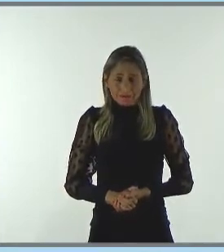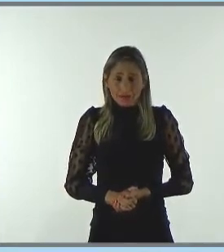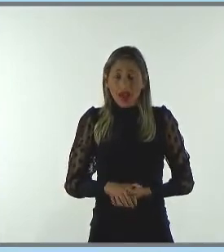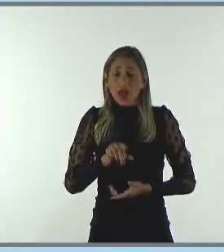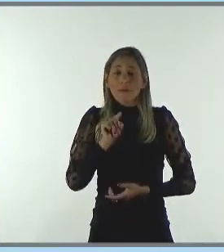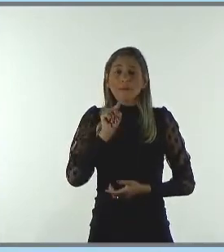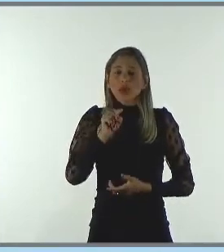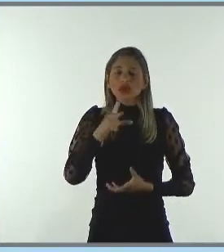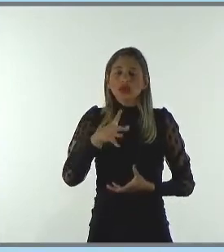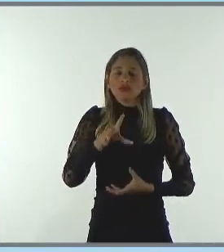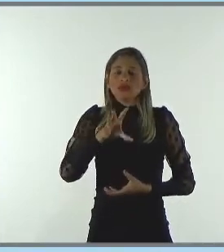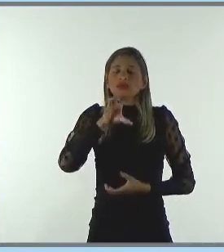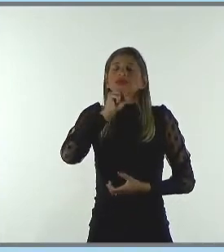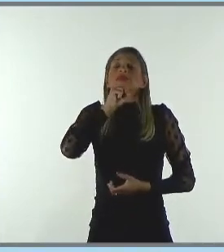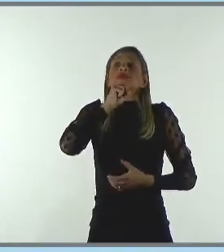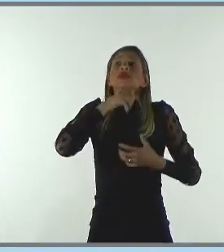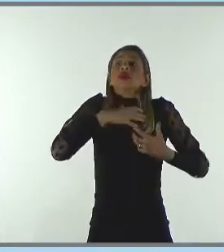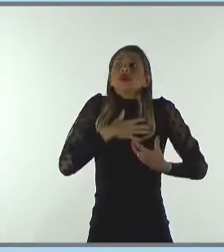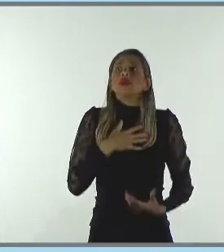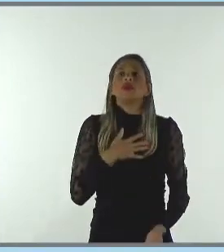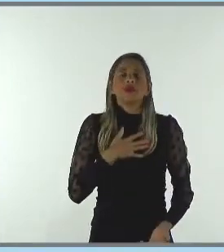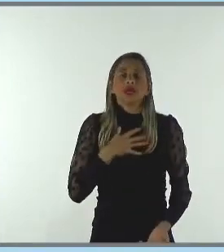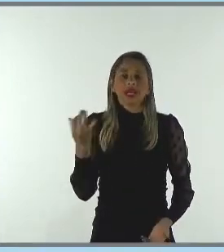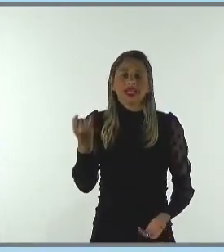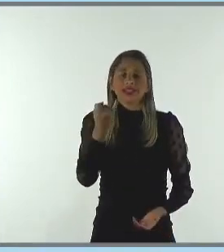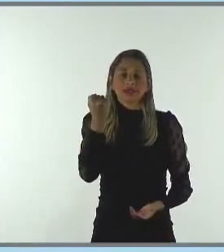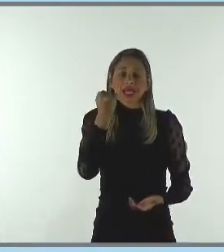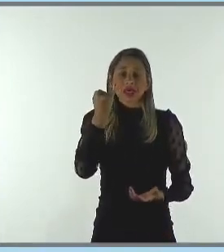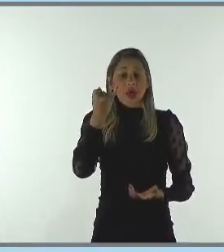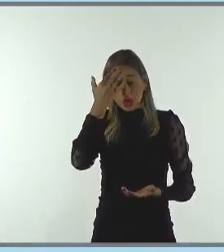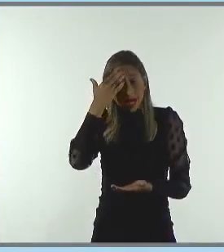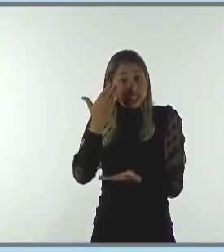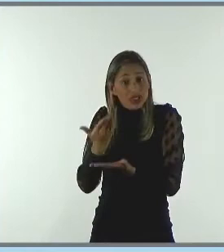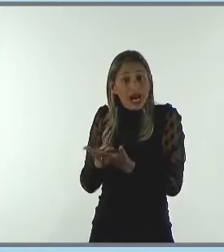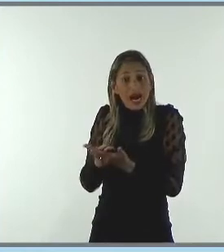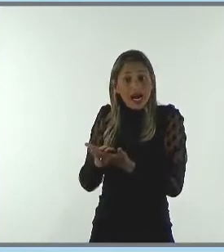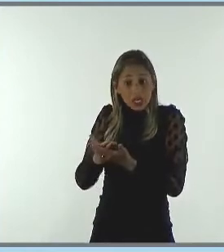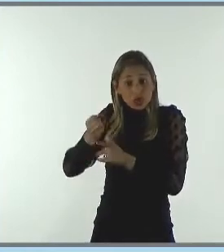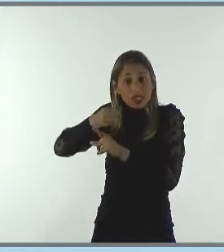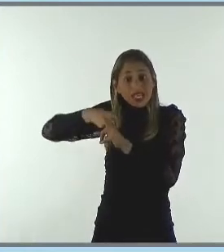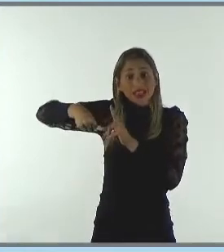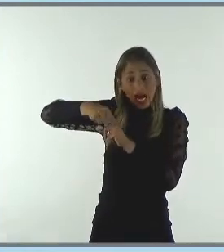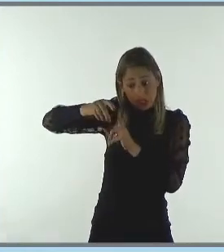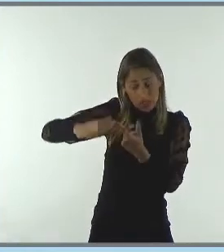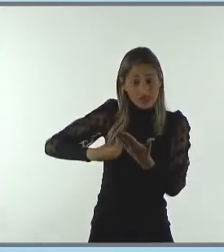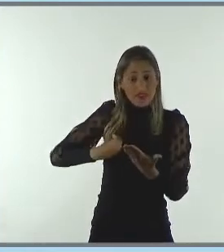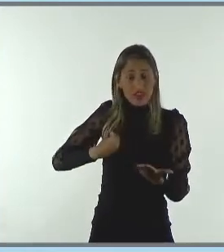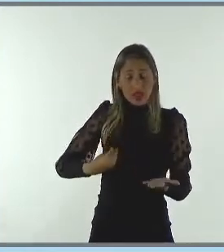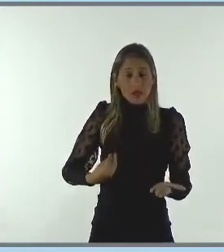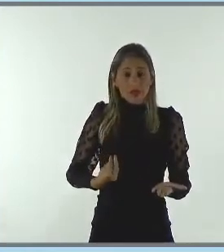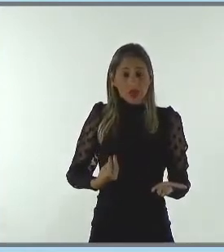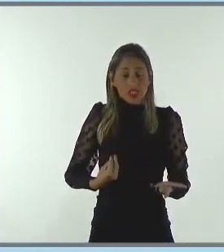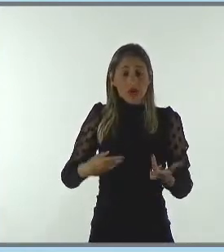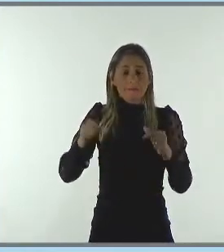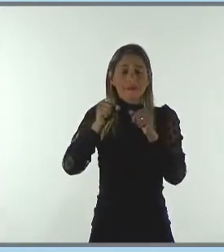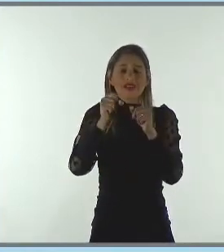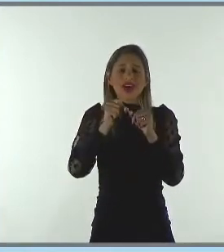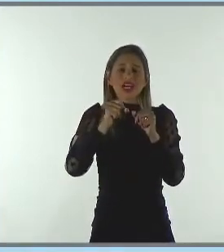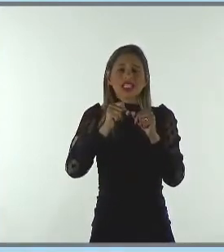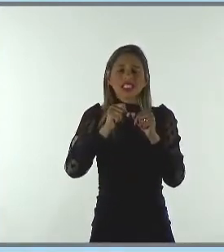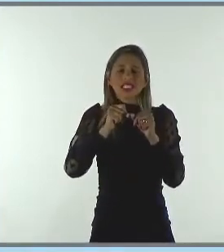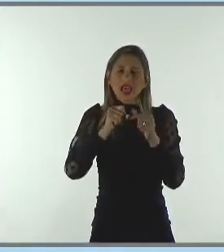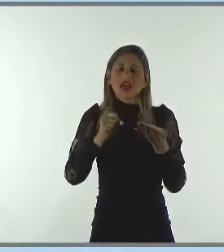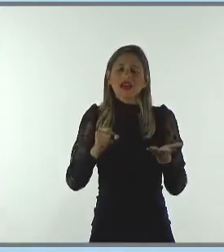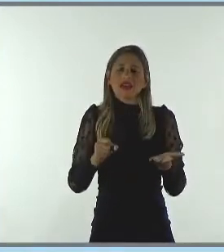de respiração que nós precisamos para não desacreditarmos da sociedade em que vivemos. Para fazermos, como propõe o